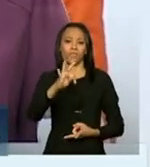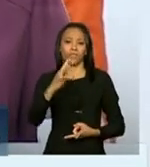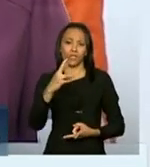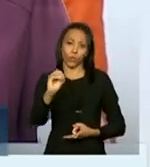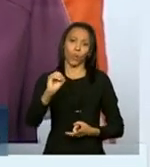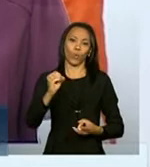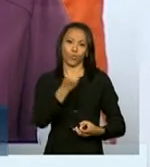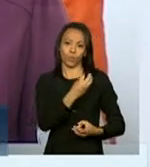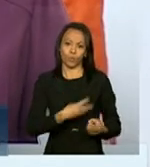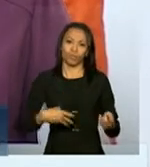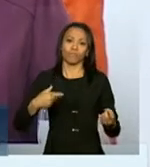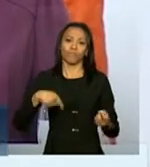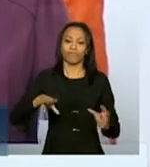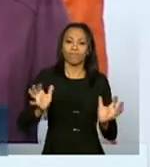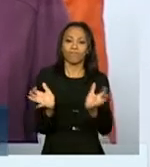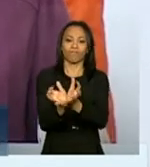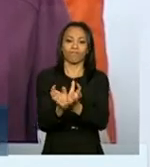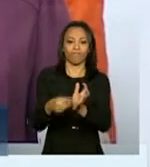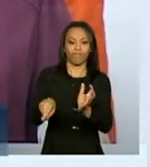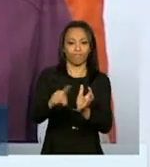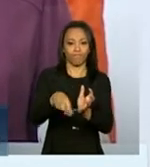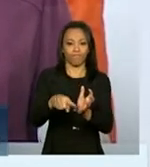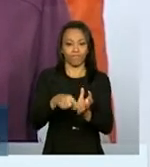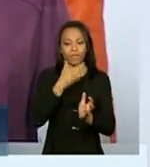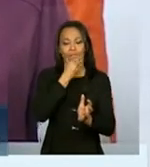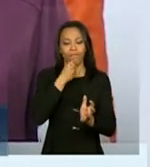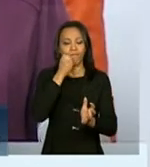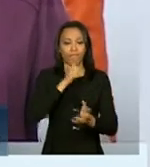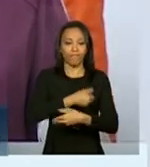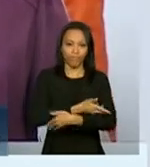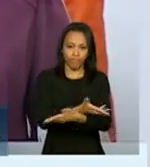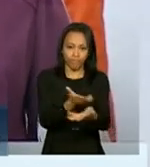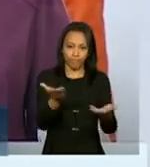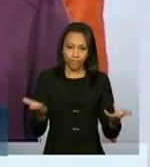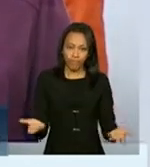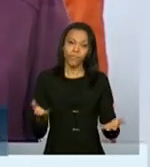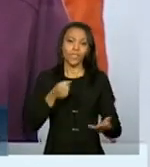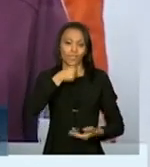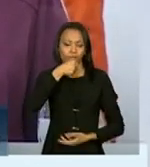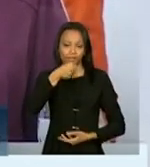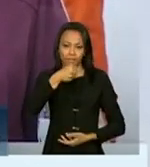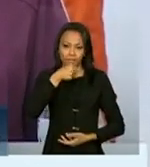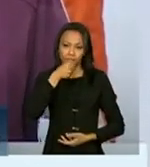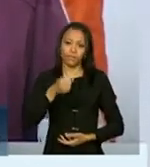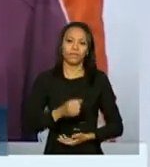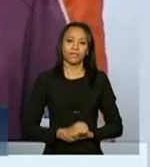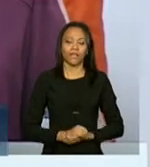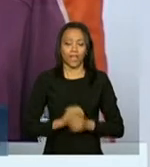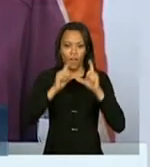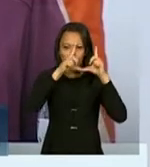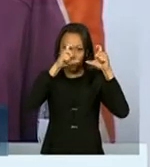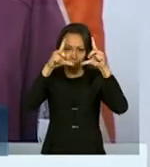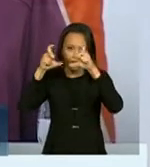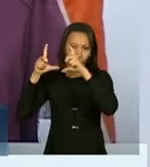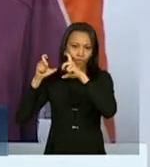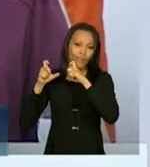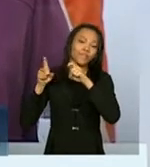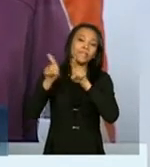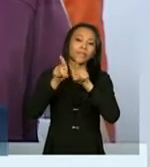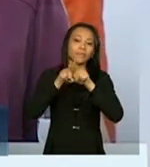do trio Vila Rica. Senhoras e senhores, jornalistas, fotógrafos